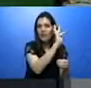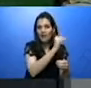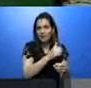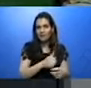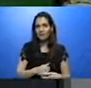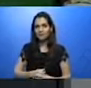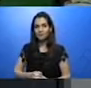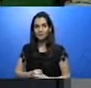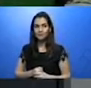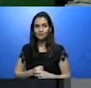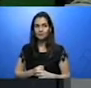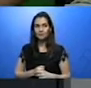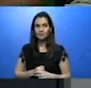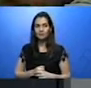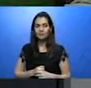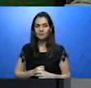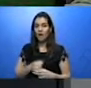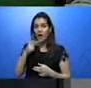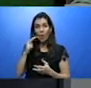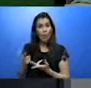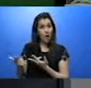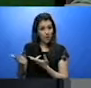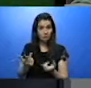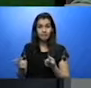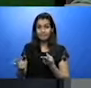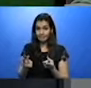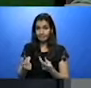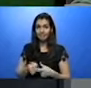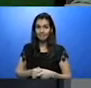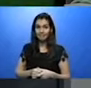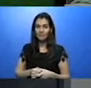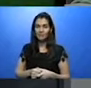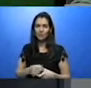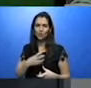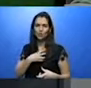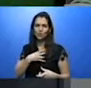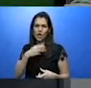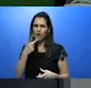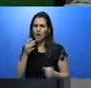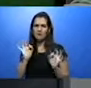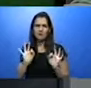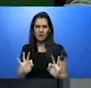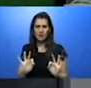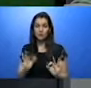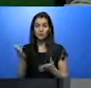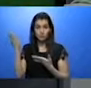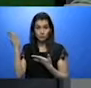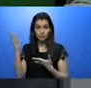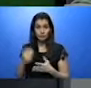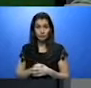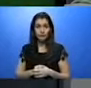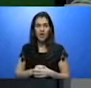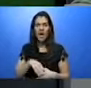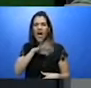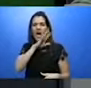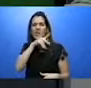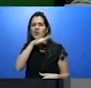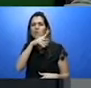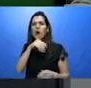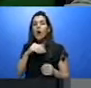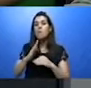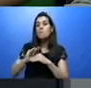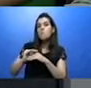quilos, tá? Ou quilogramas. As duas formas de falar estão corretas. Ou seja, se um animal pesa